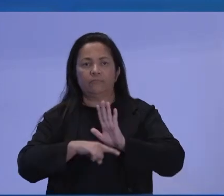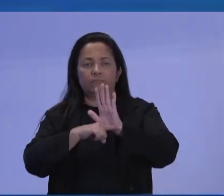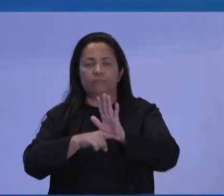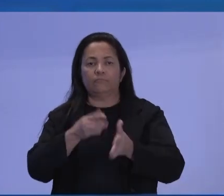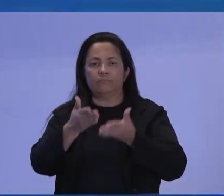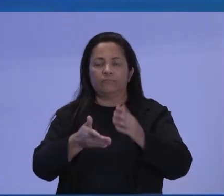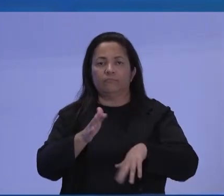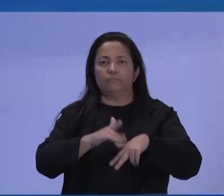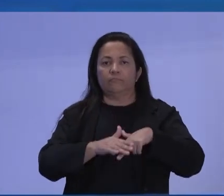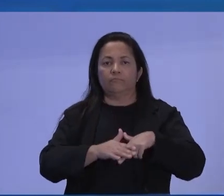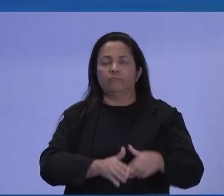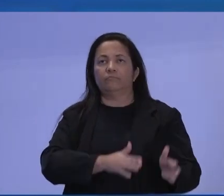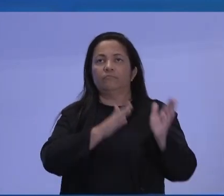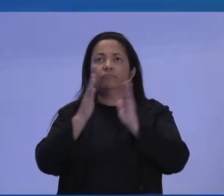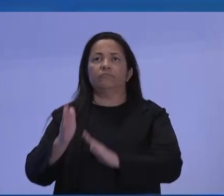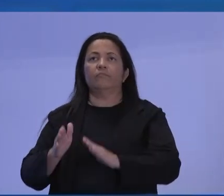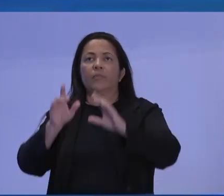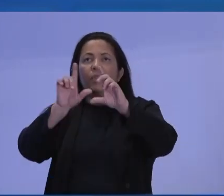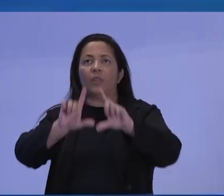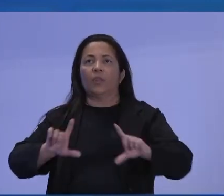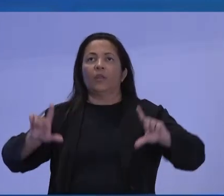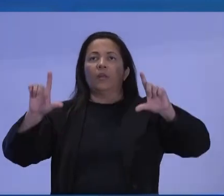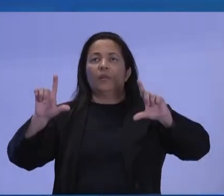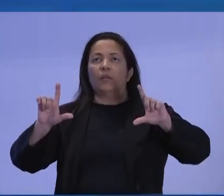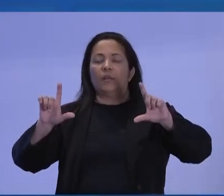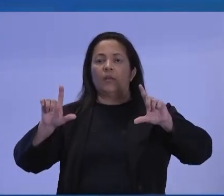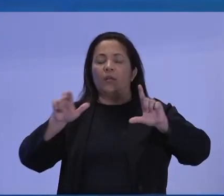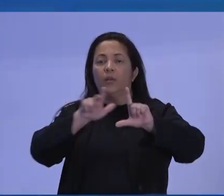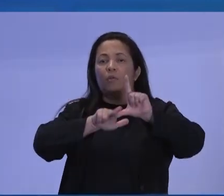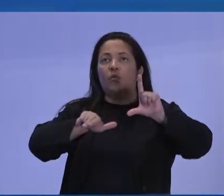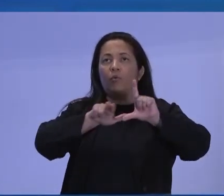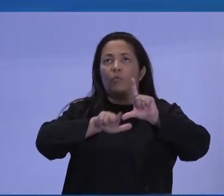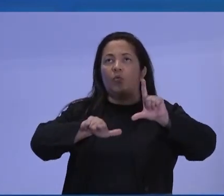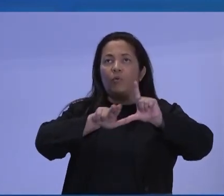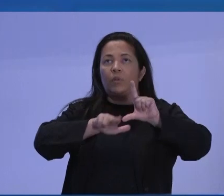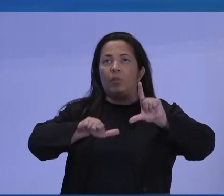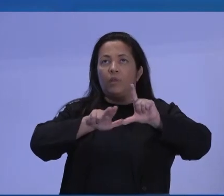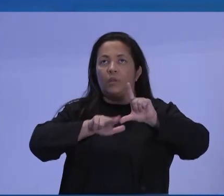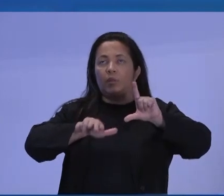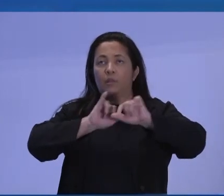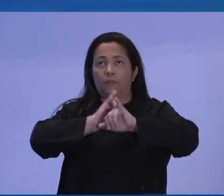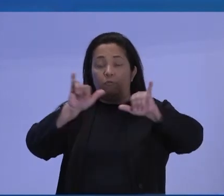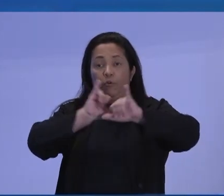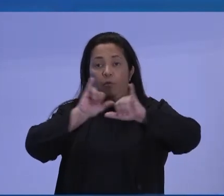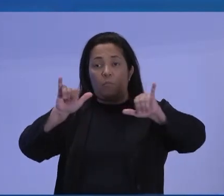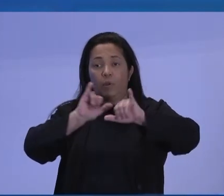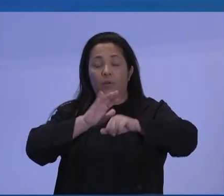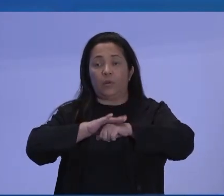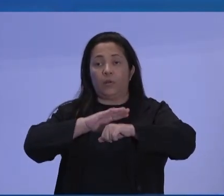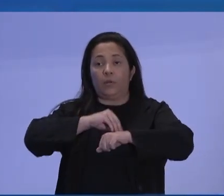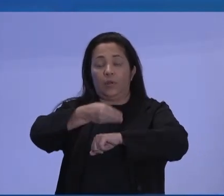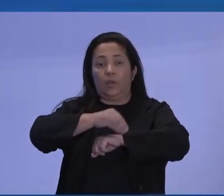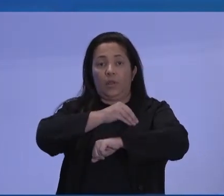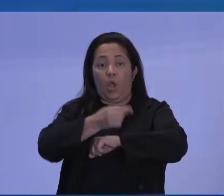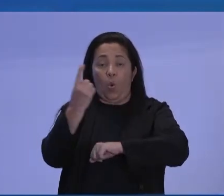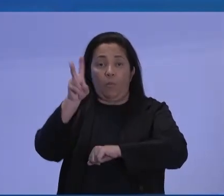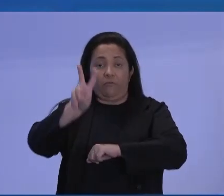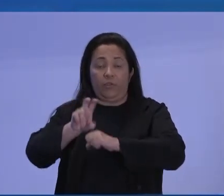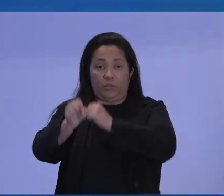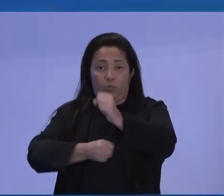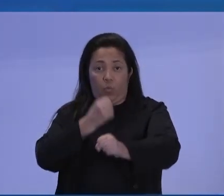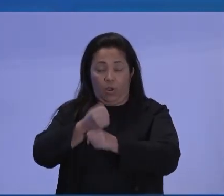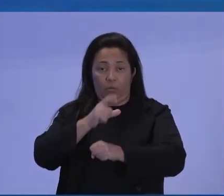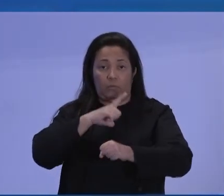Aqui eu só gostaria de deixar que o informativo epidemiológico da hanseníase no Distrito Federal é publicado anualmente no